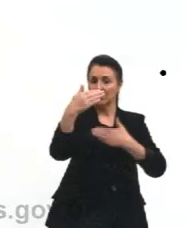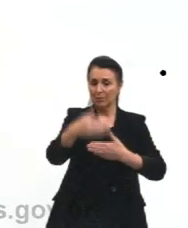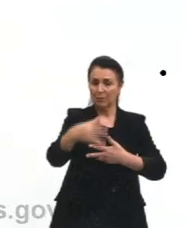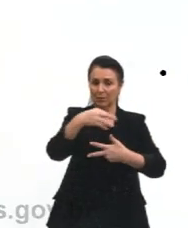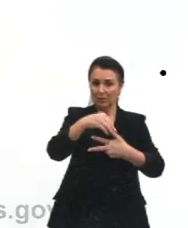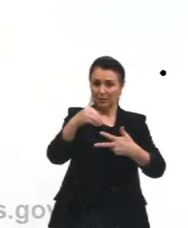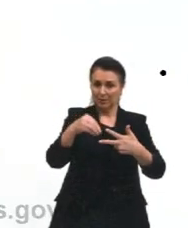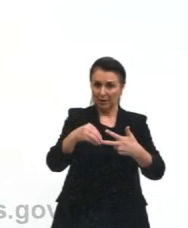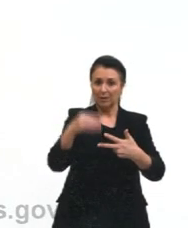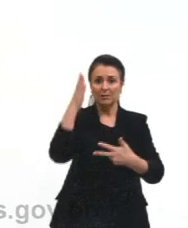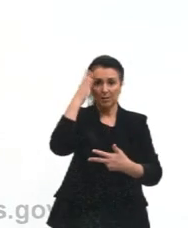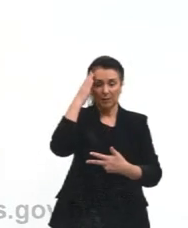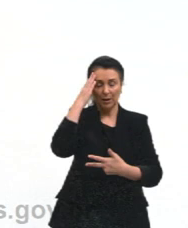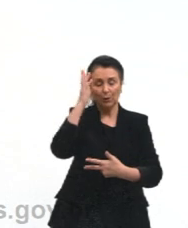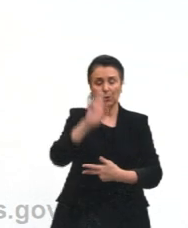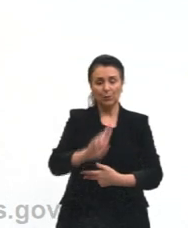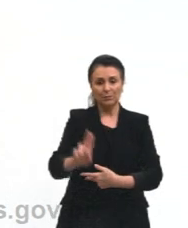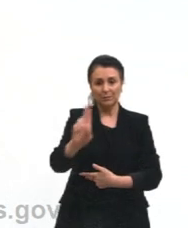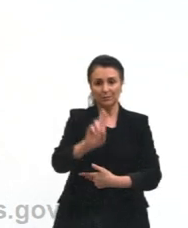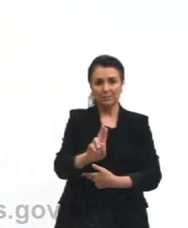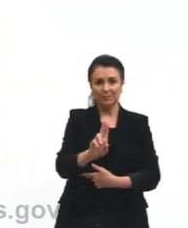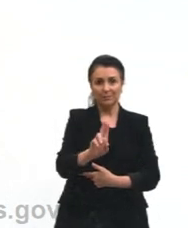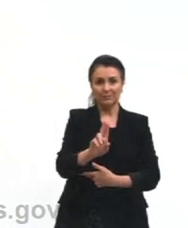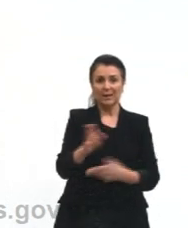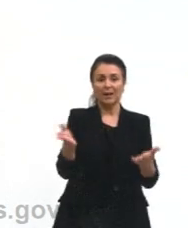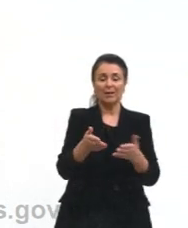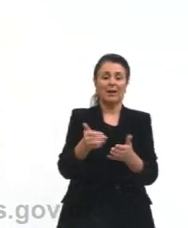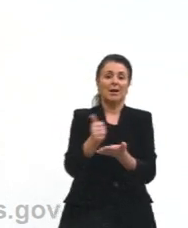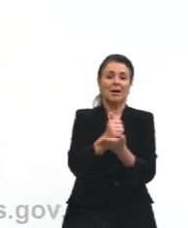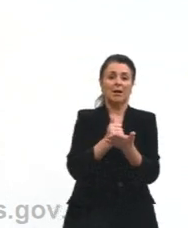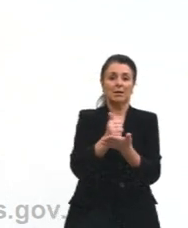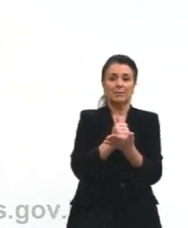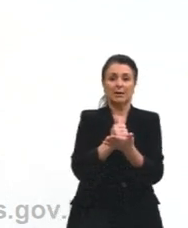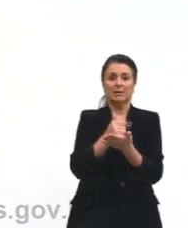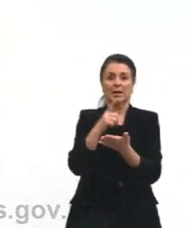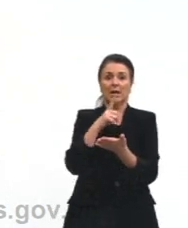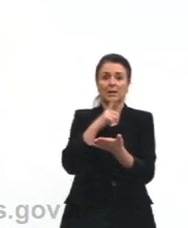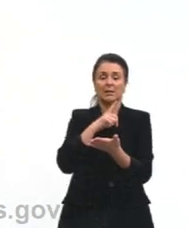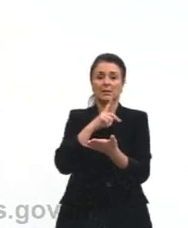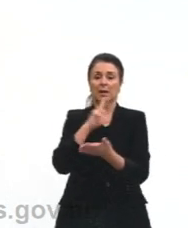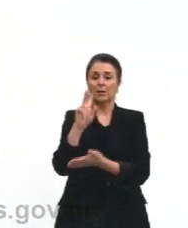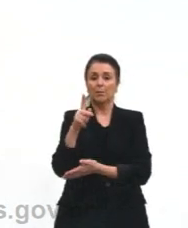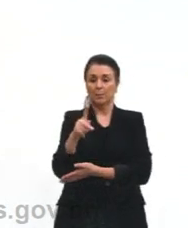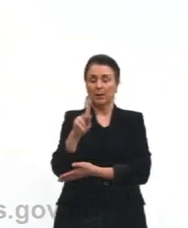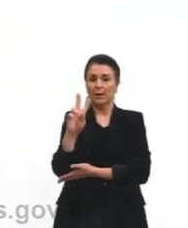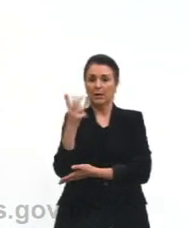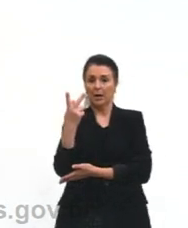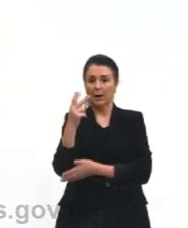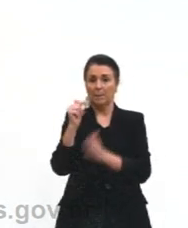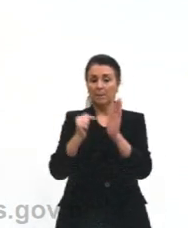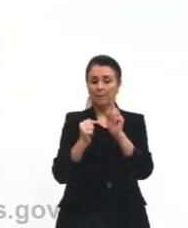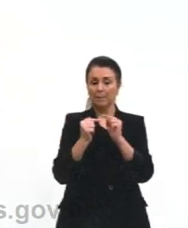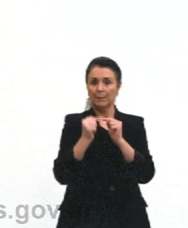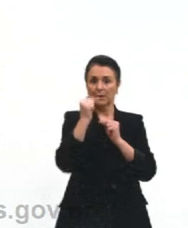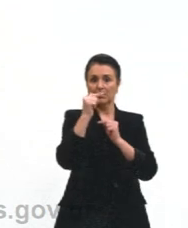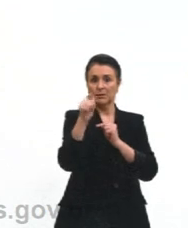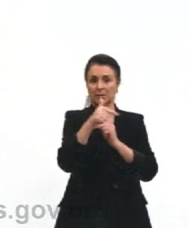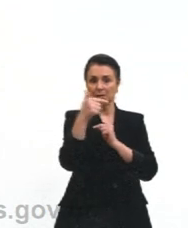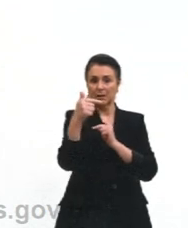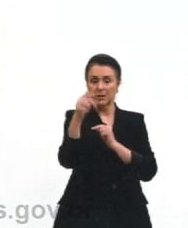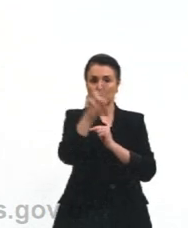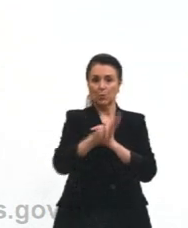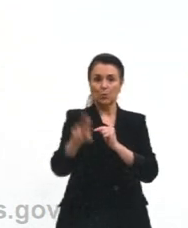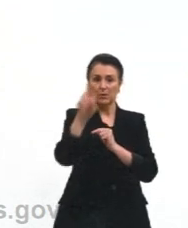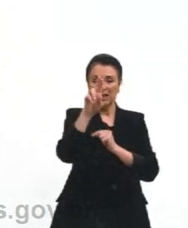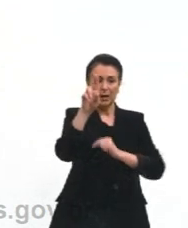utilização e já as bases como elas possuem PH superior a 7 ou são empregadas em produtos de